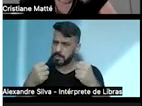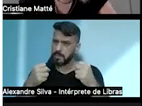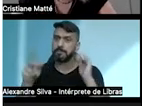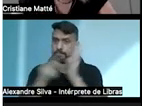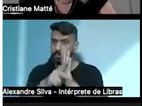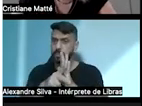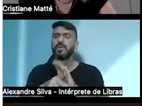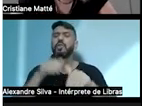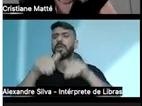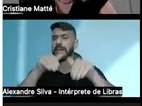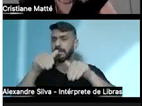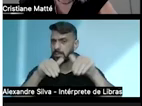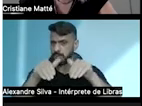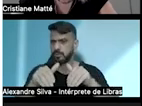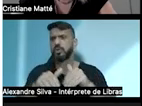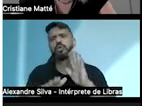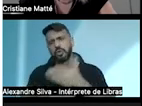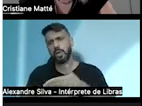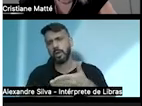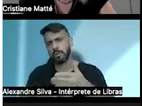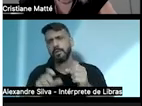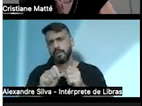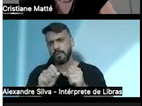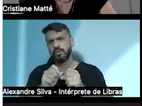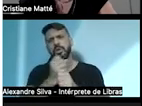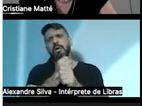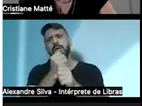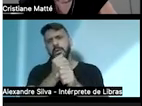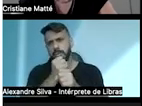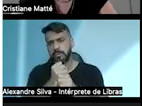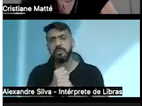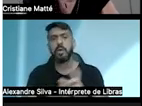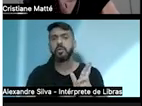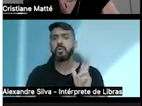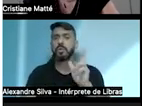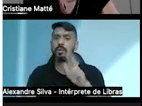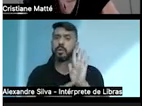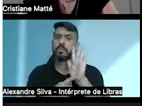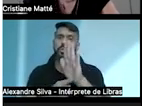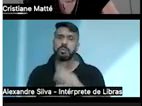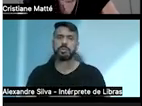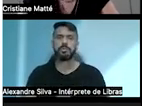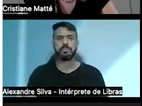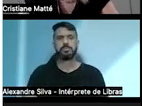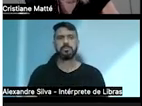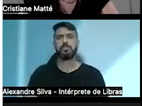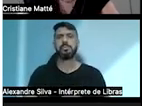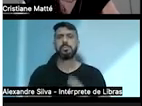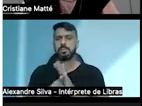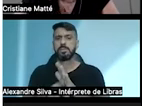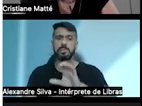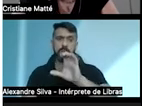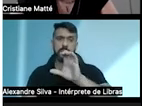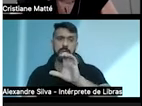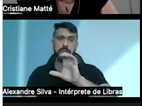de natação, que era o que a gente já fazia no laboratório há bastante tempo, e os resultados que eu vou mostrar para vocês aqui são da Carol.